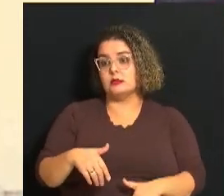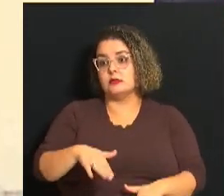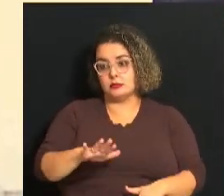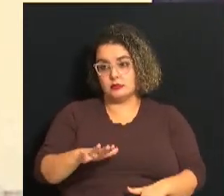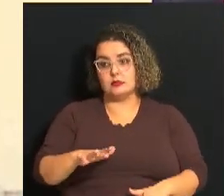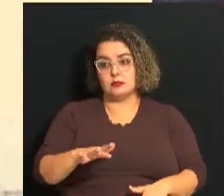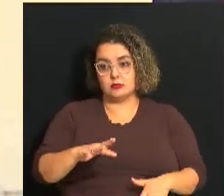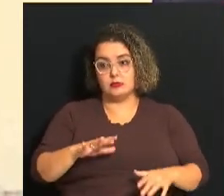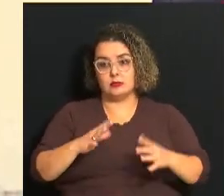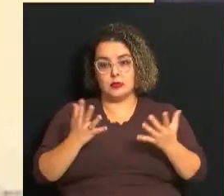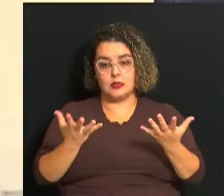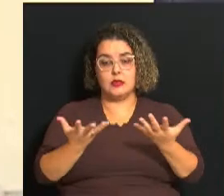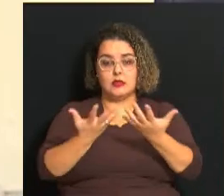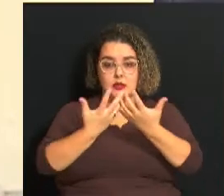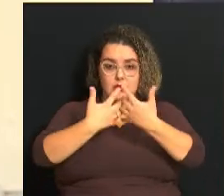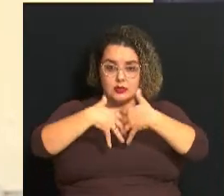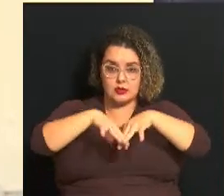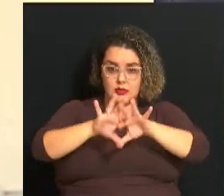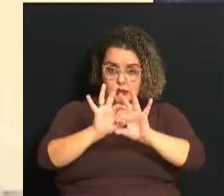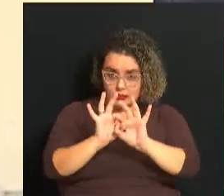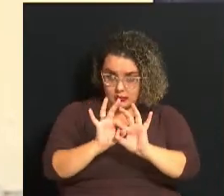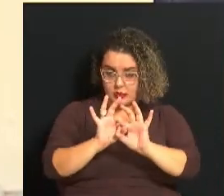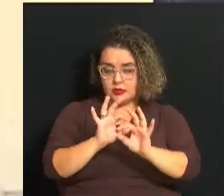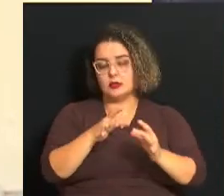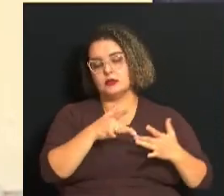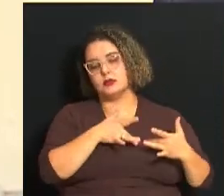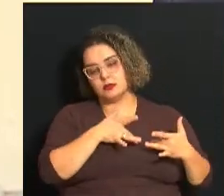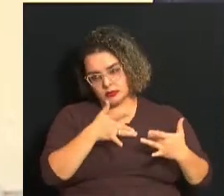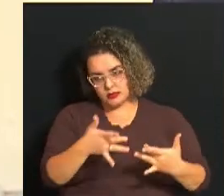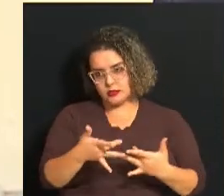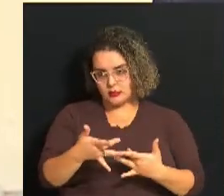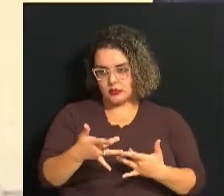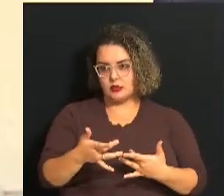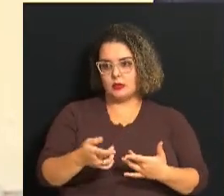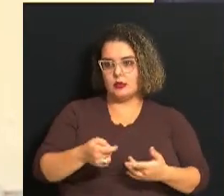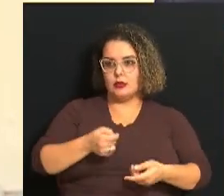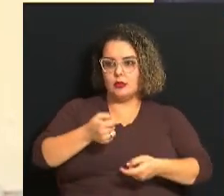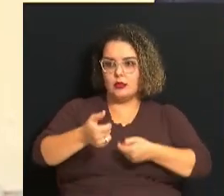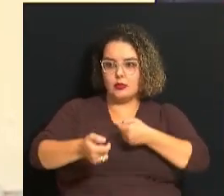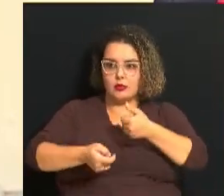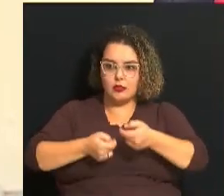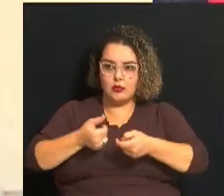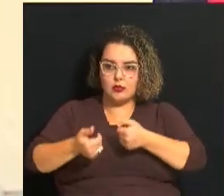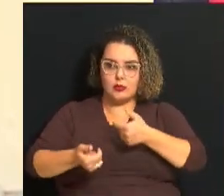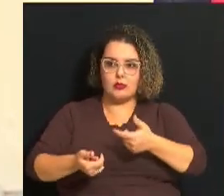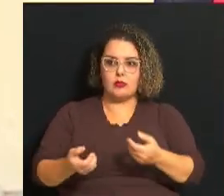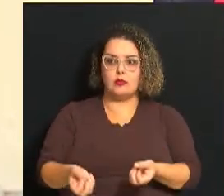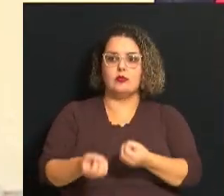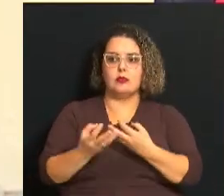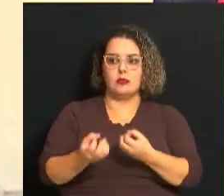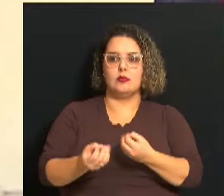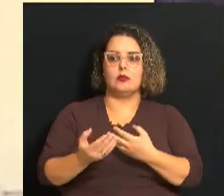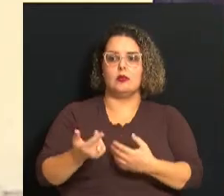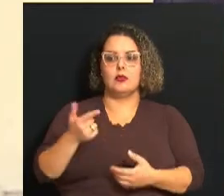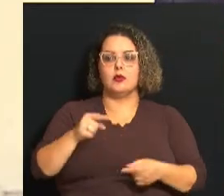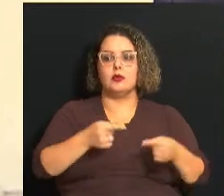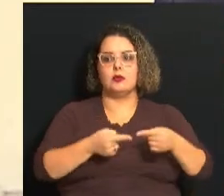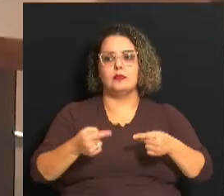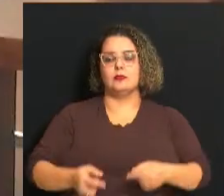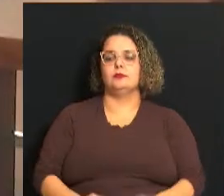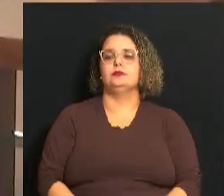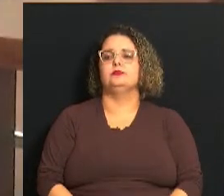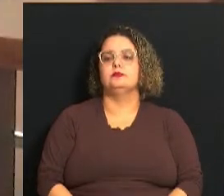fraternidade e solidariedade Então é só uma um pouco aí de informação para gente seguir no debate